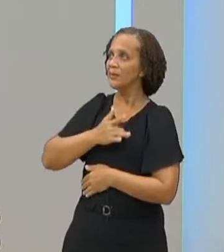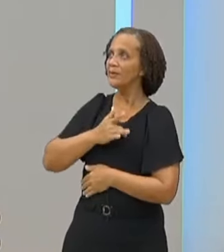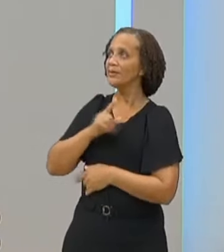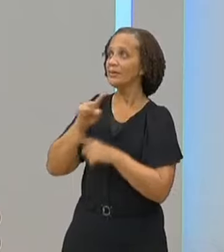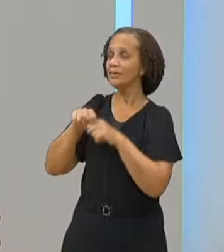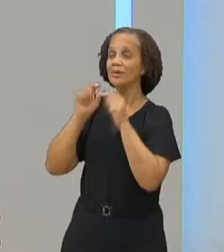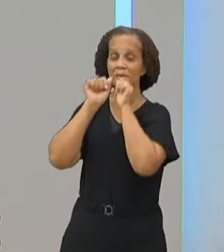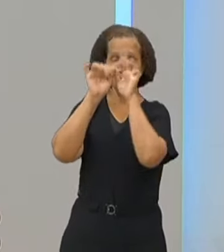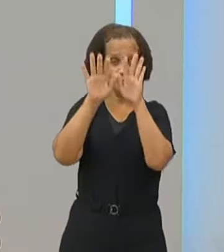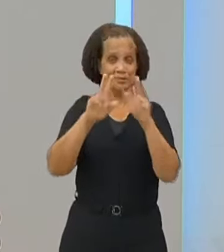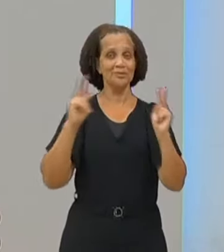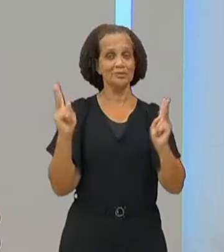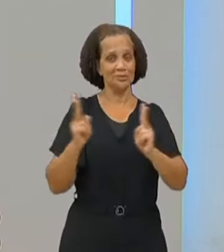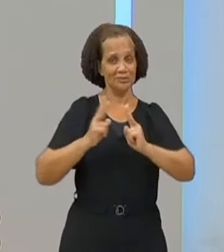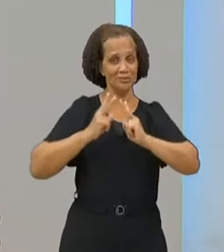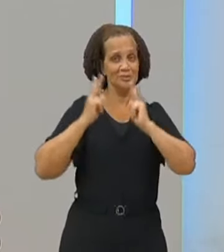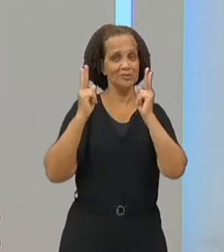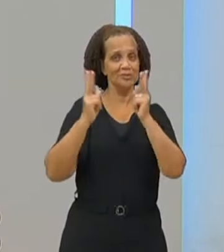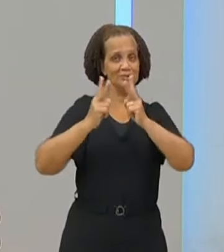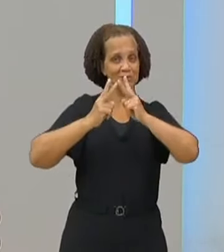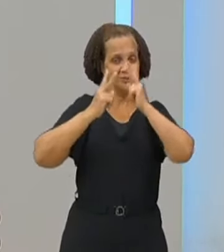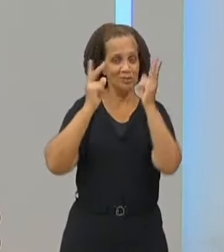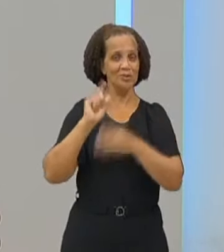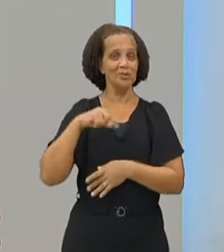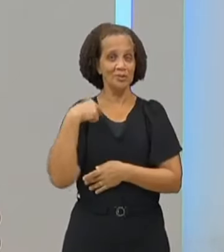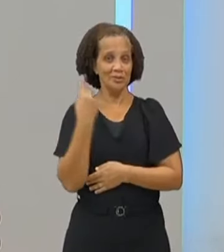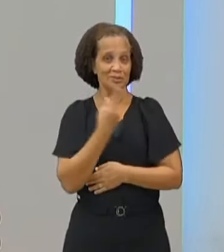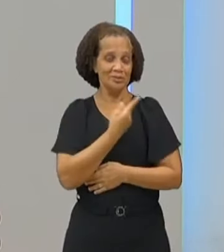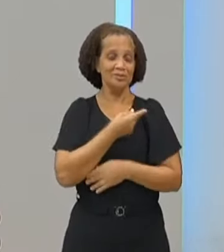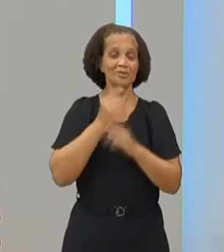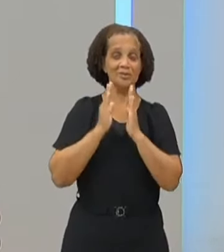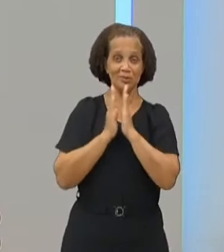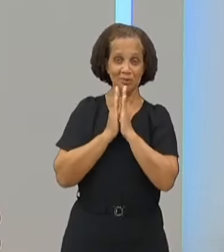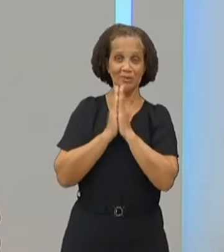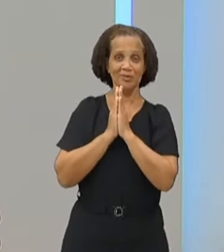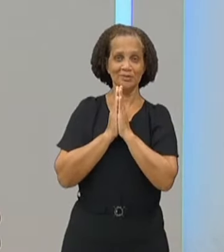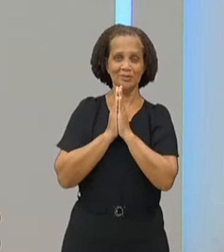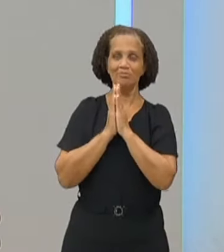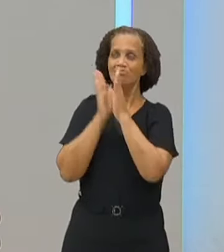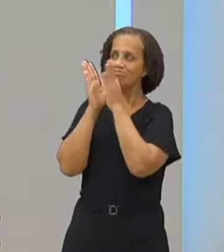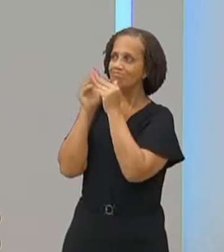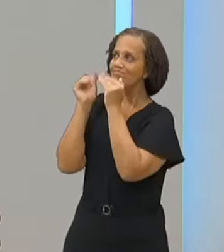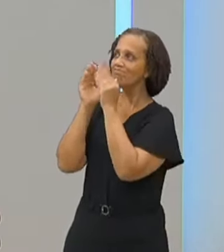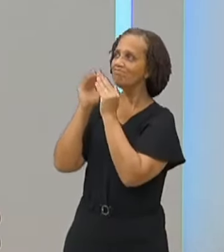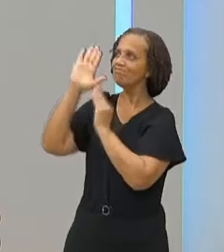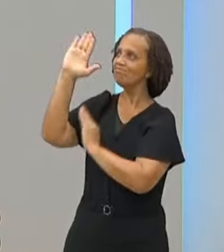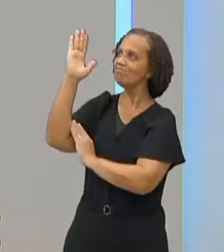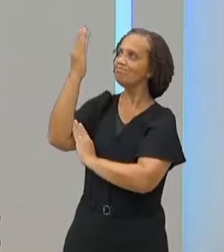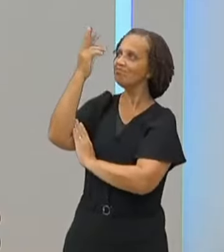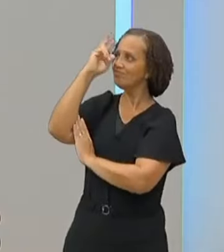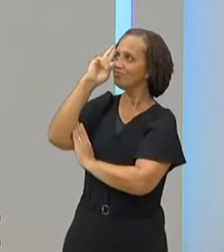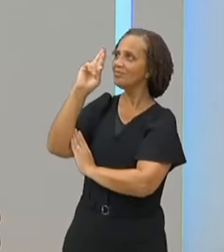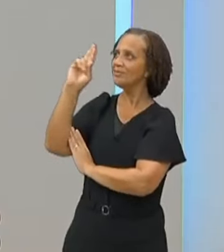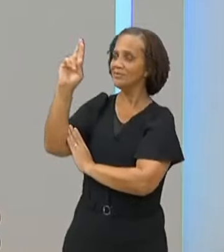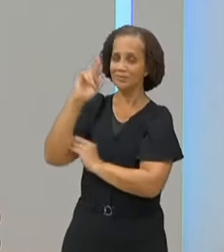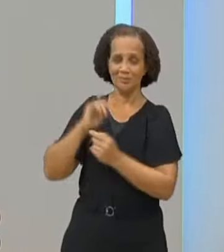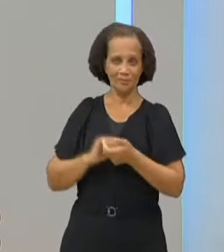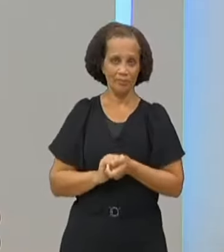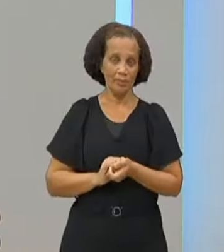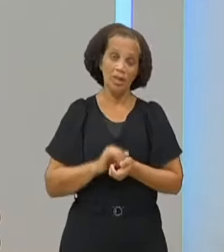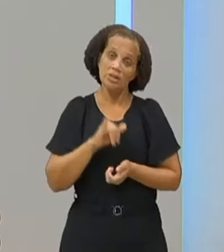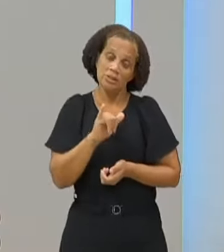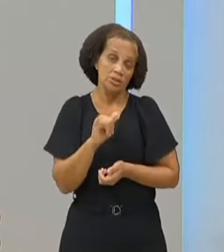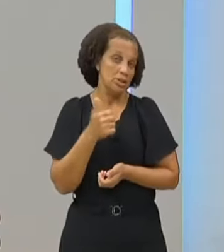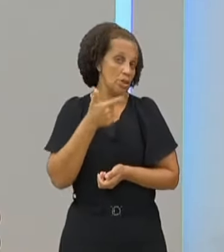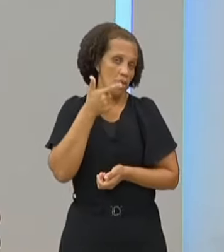bênçãos, as vitórias de Deus quando nós oramos, quando buscamos a presença do Senhor. Se você não pode dobrar os